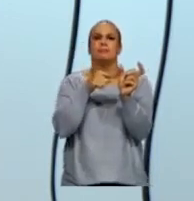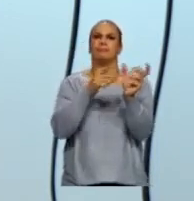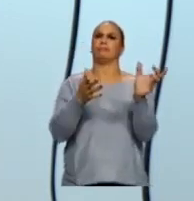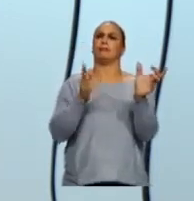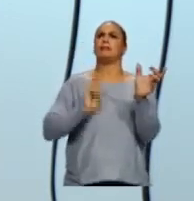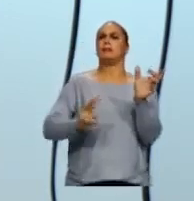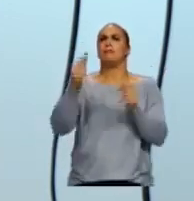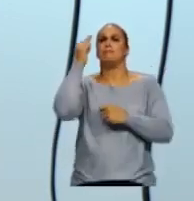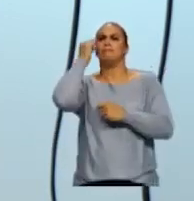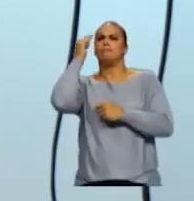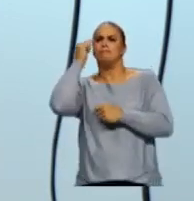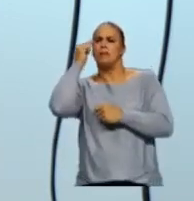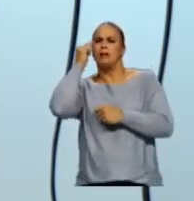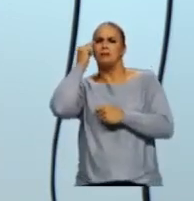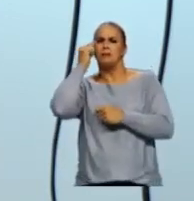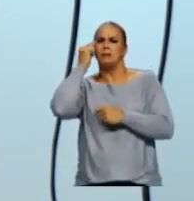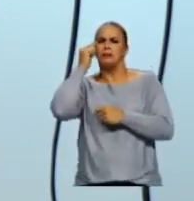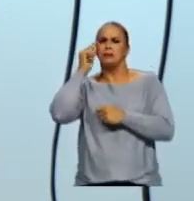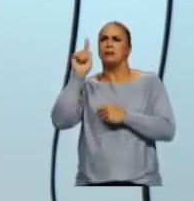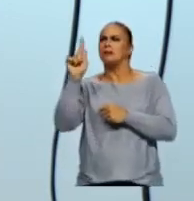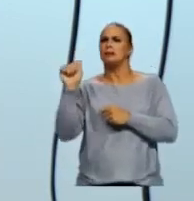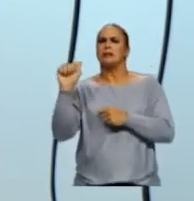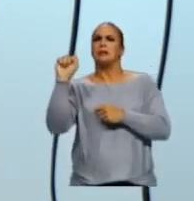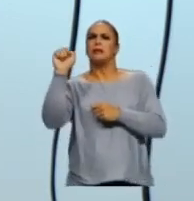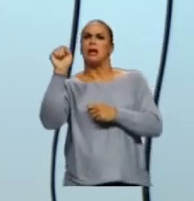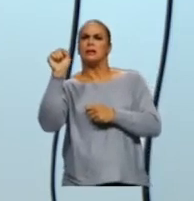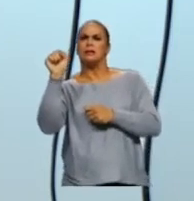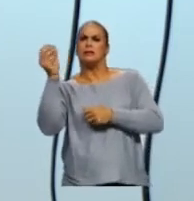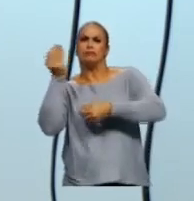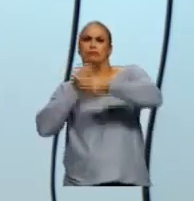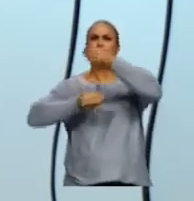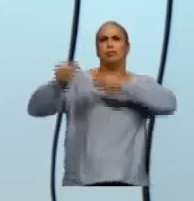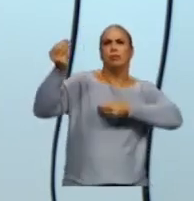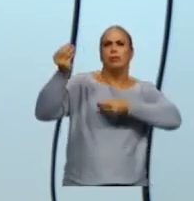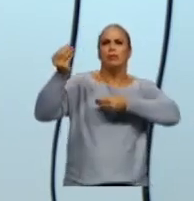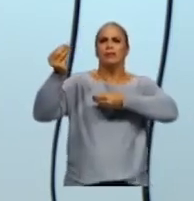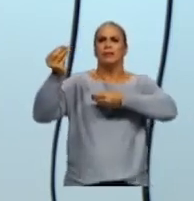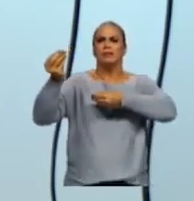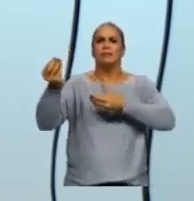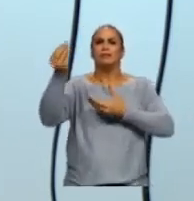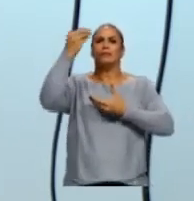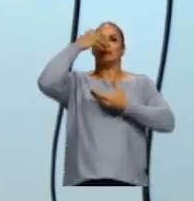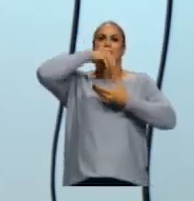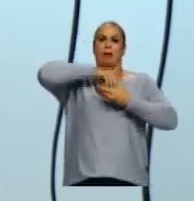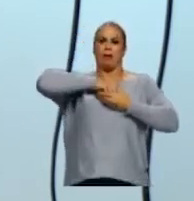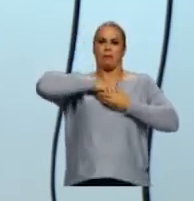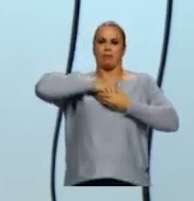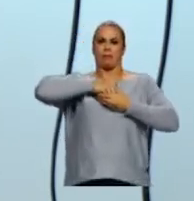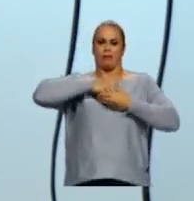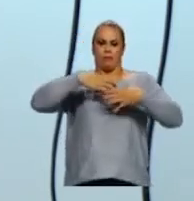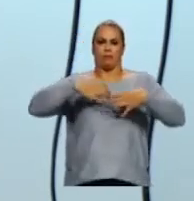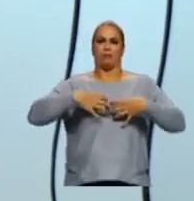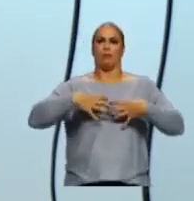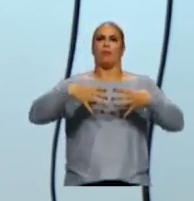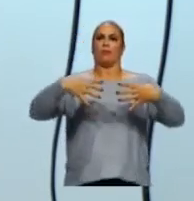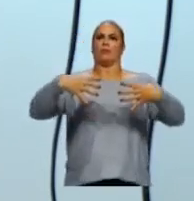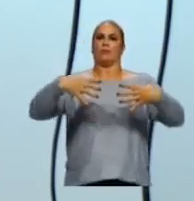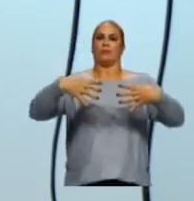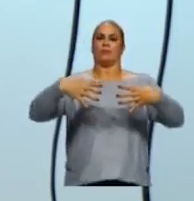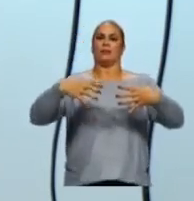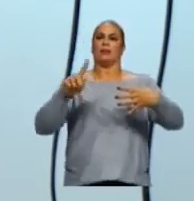respiração, ela é a entrada e a saída de ar até os pulmões. Por que eu falo entrada e saída de